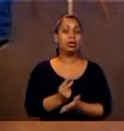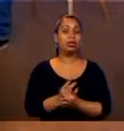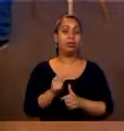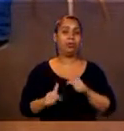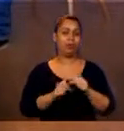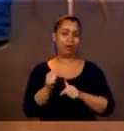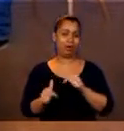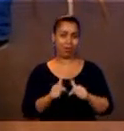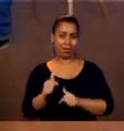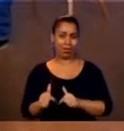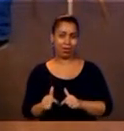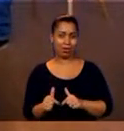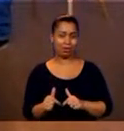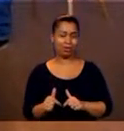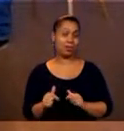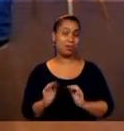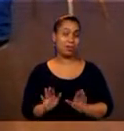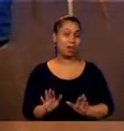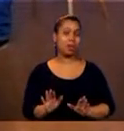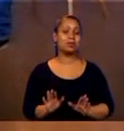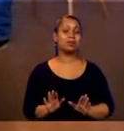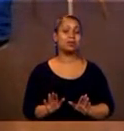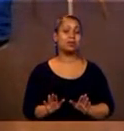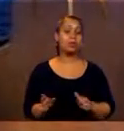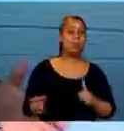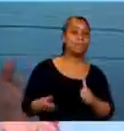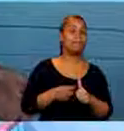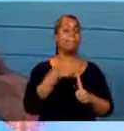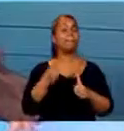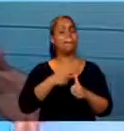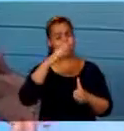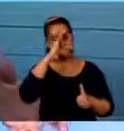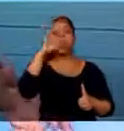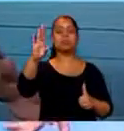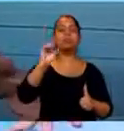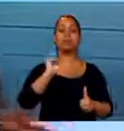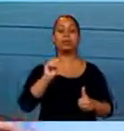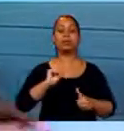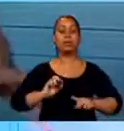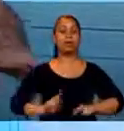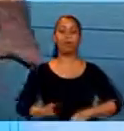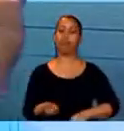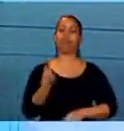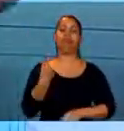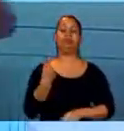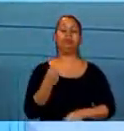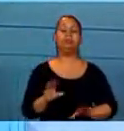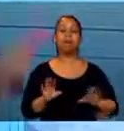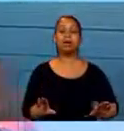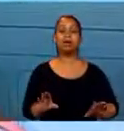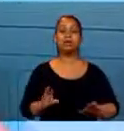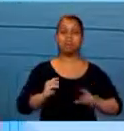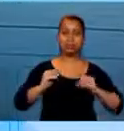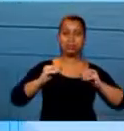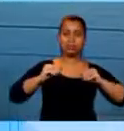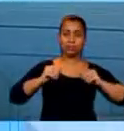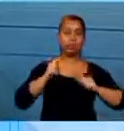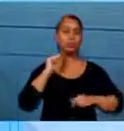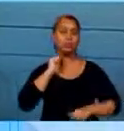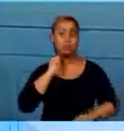terra. Mas o primeiro contato é estranho, mas logo as mãozinhas